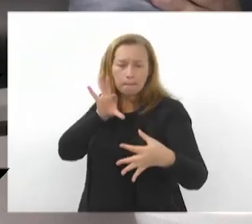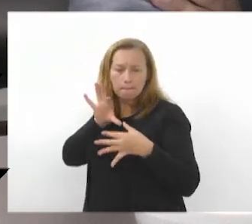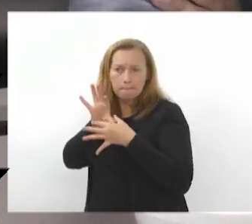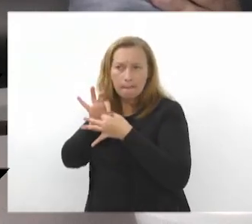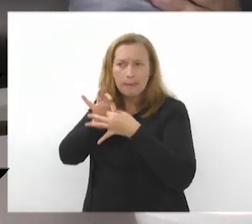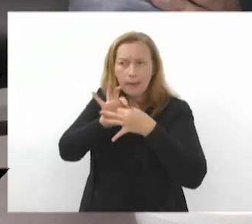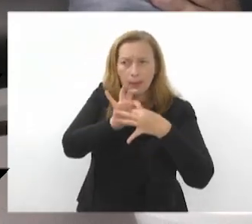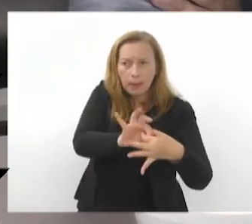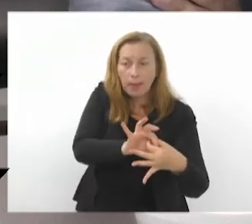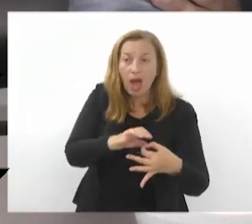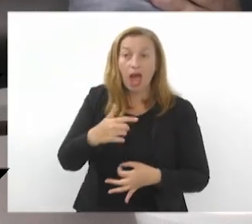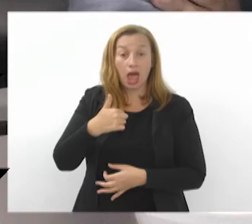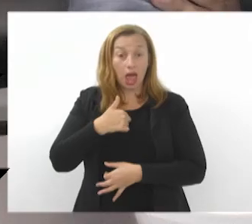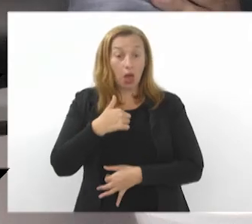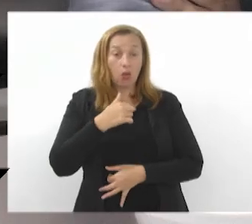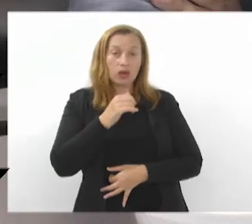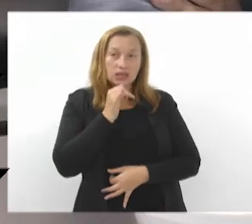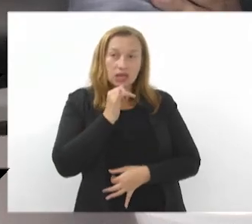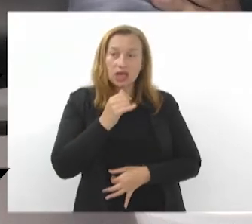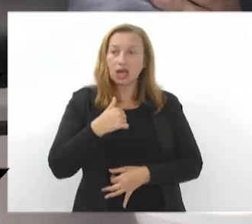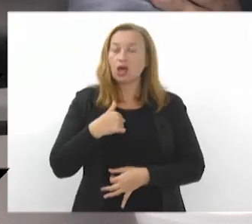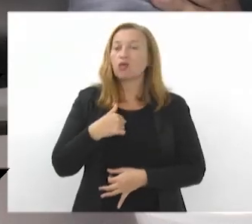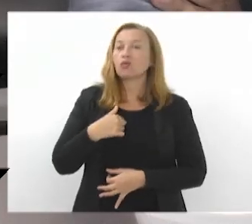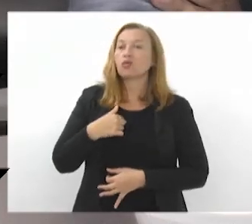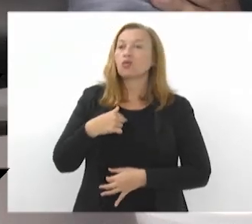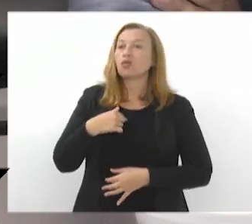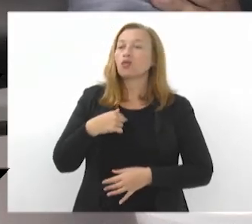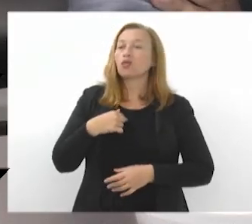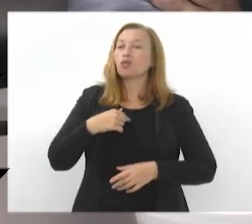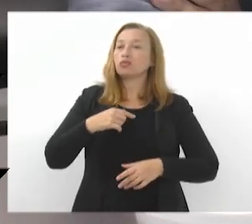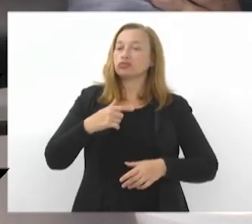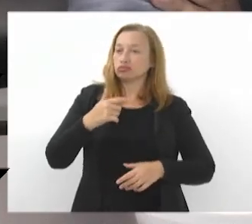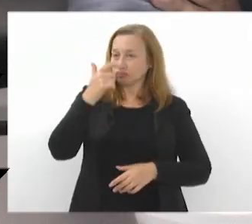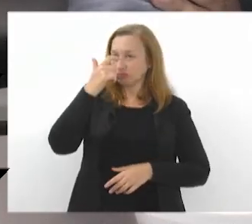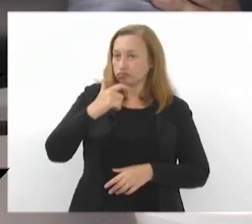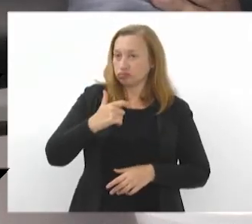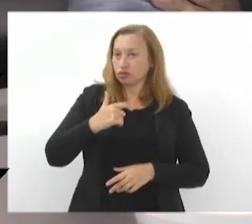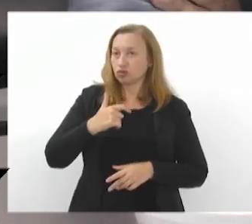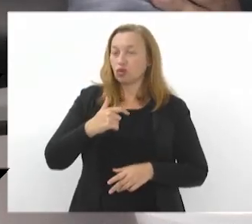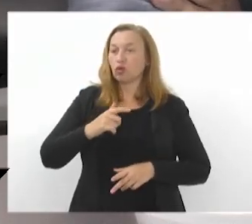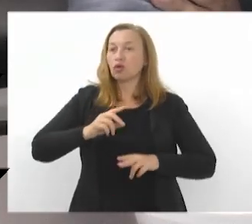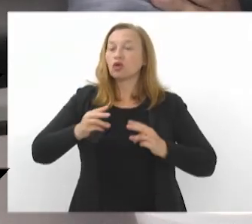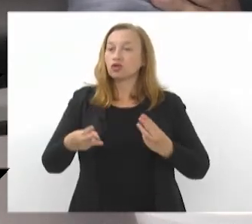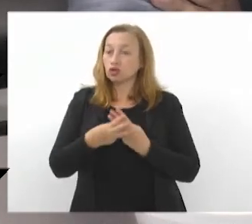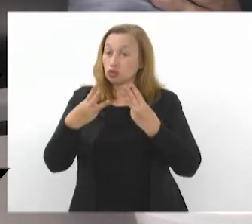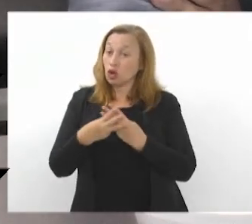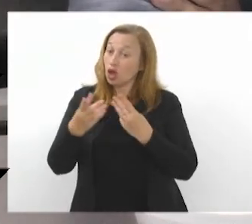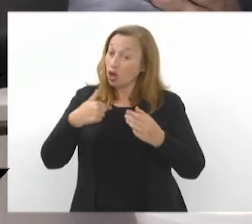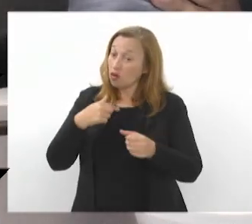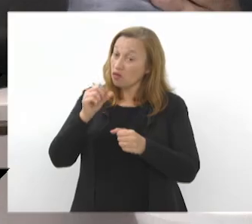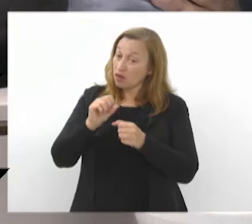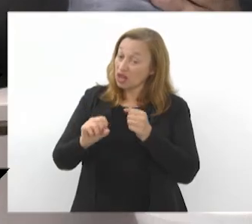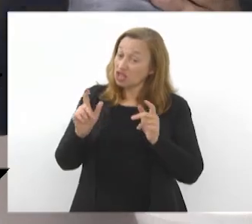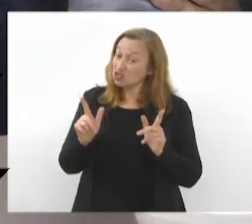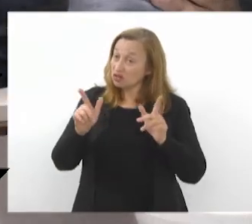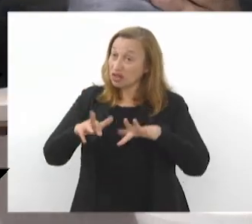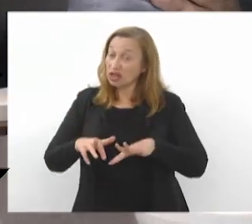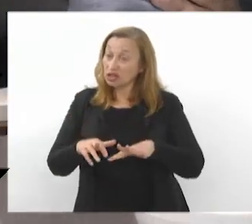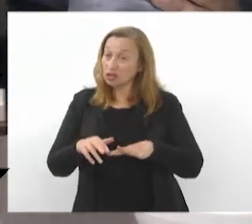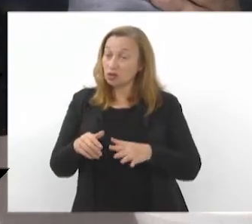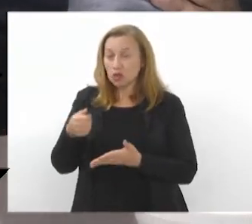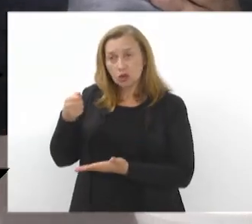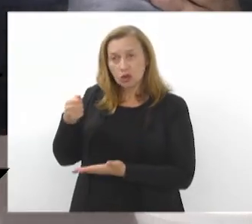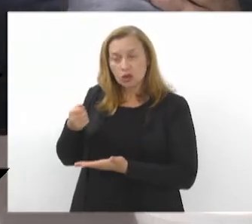por exemplo, mesmo como judeu, não faria assim. Eu faria de uma forma diferente, condenando fortemente esse